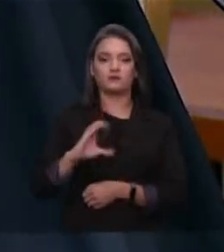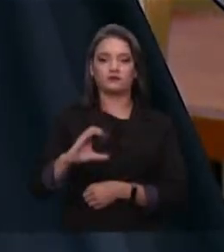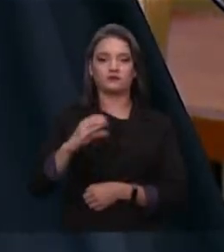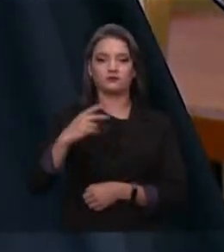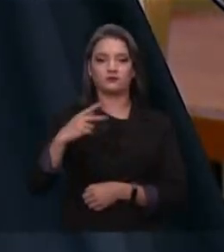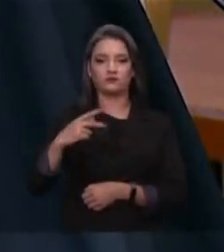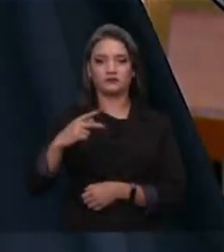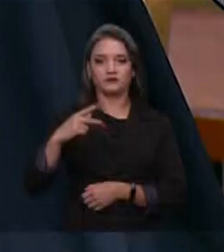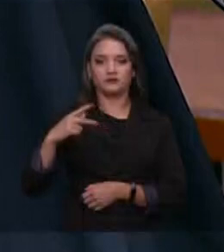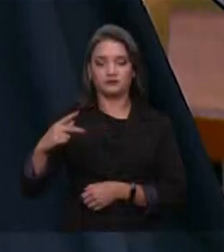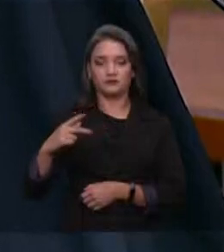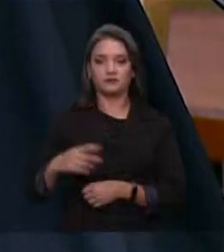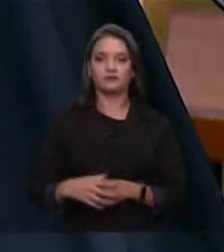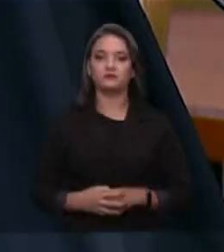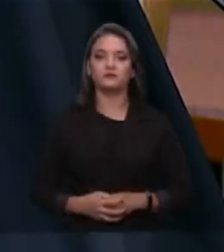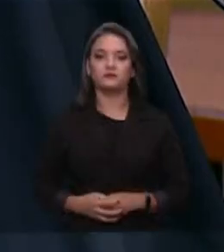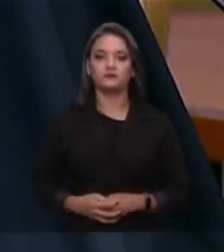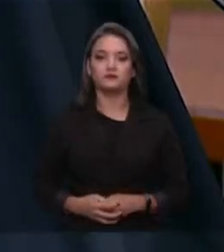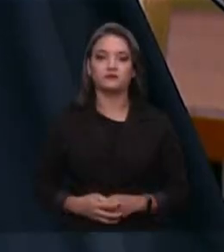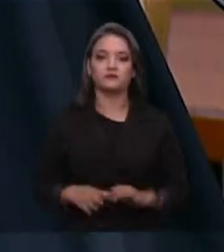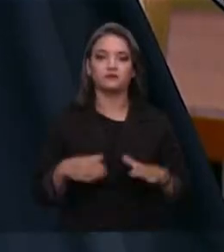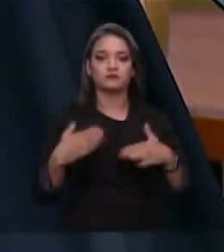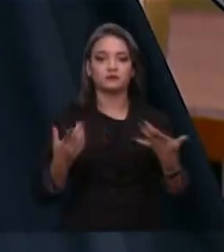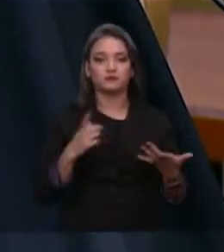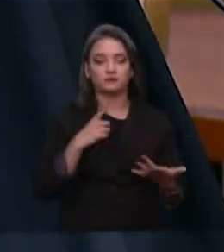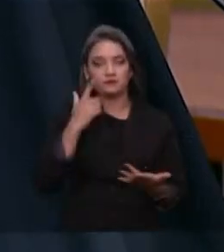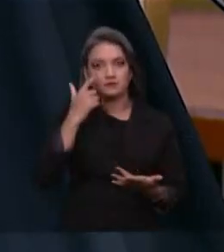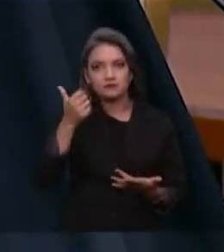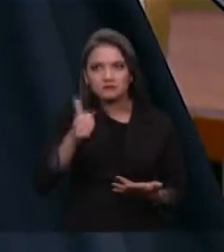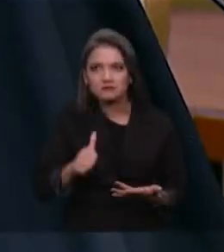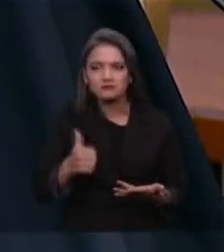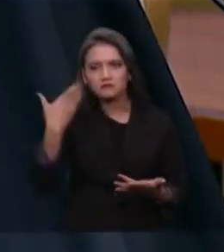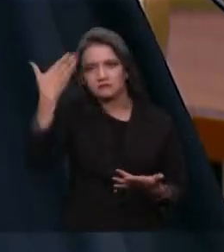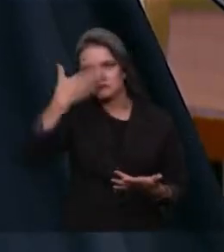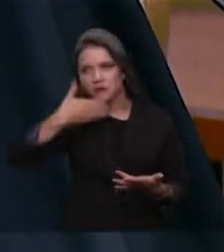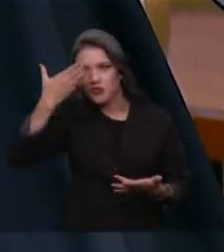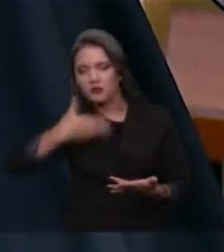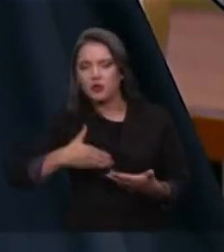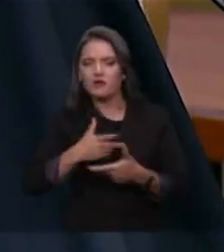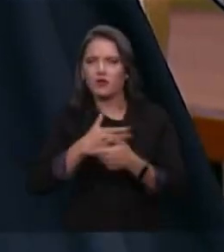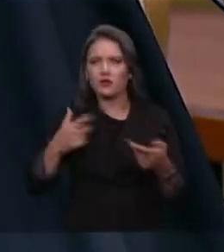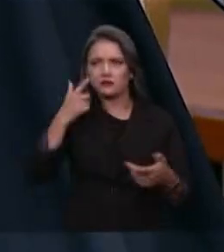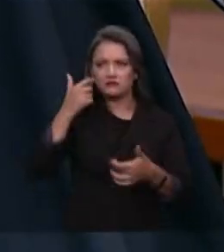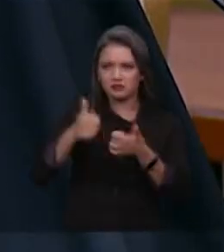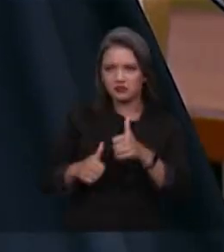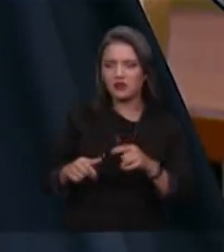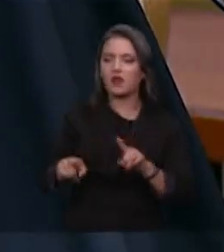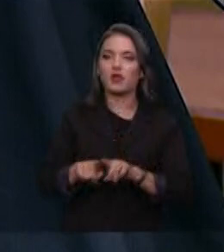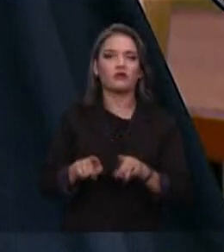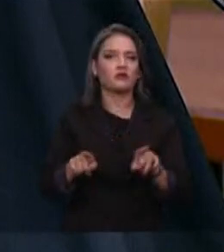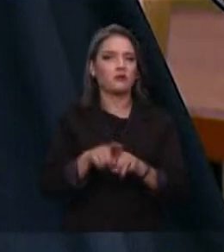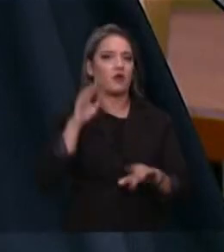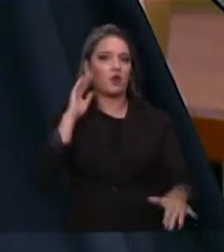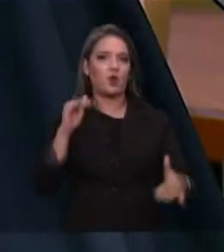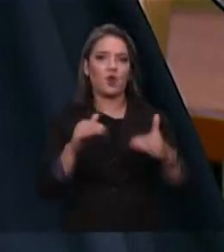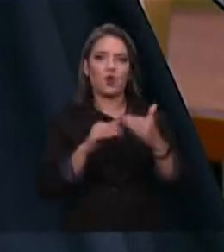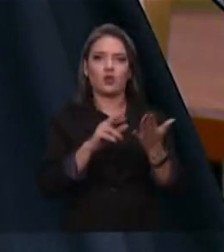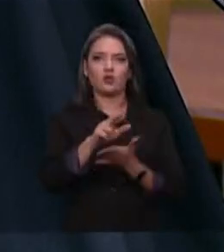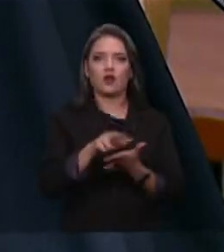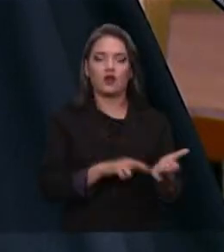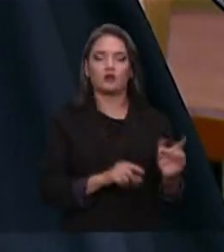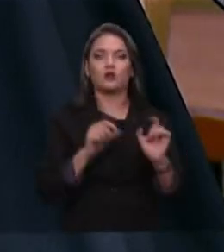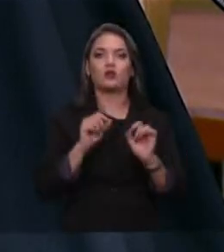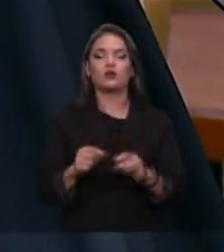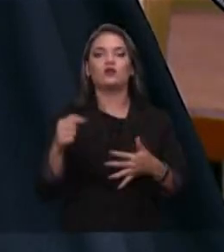de Processo Penal. Portanto, após detida análise do conjunto probatório, cheguei à mesma conclusão do eminente relator no sentido que os elementos